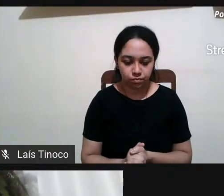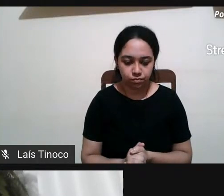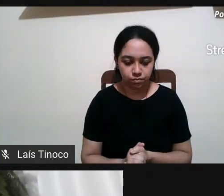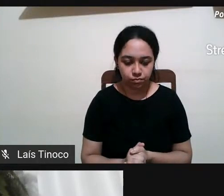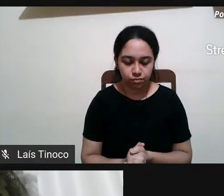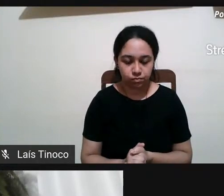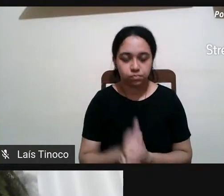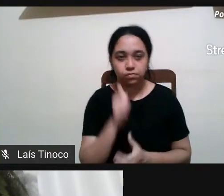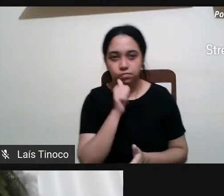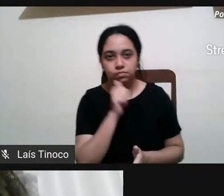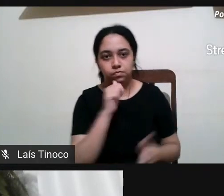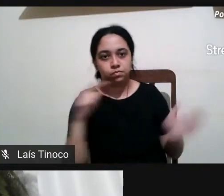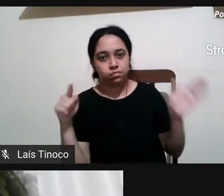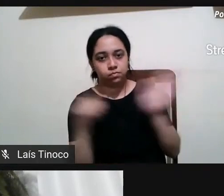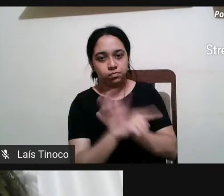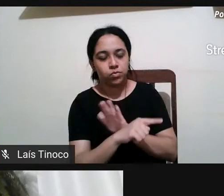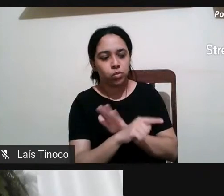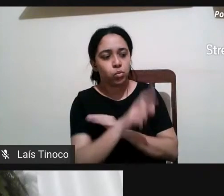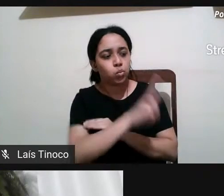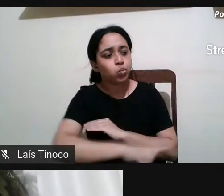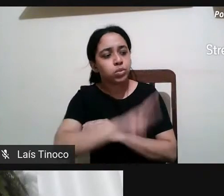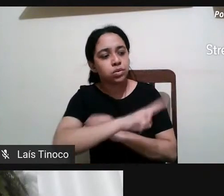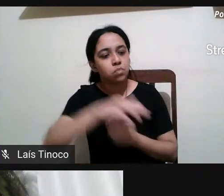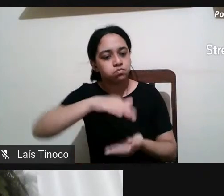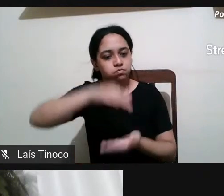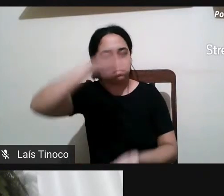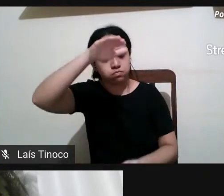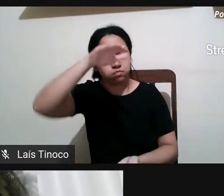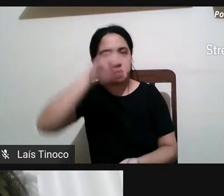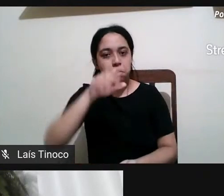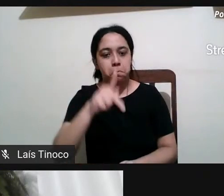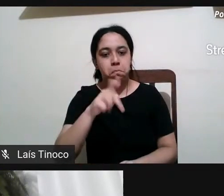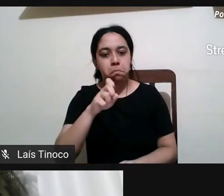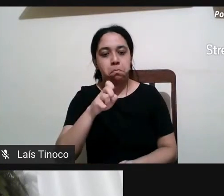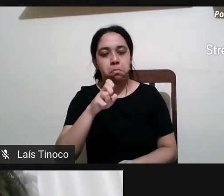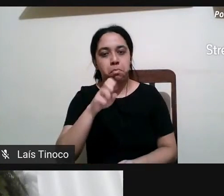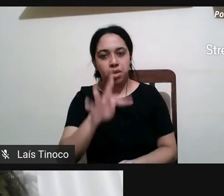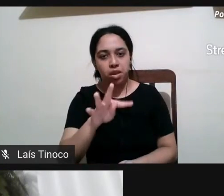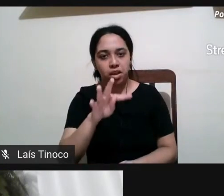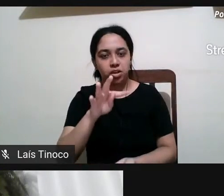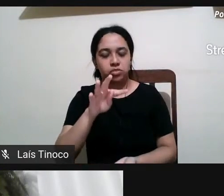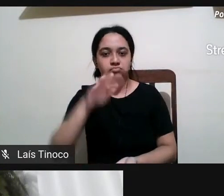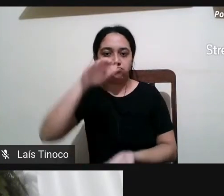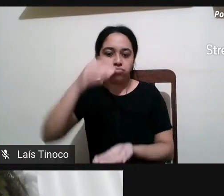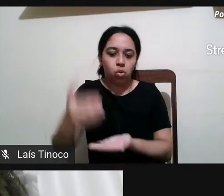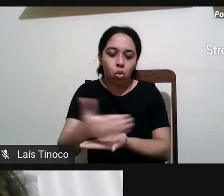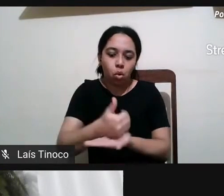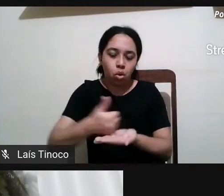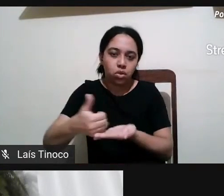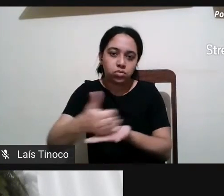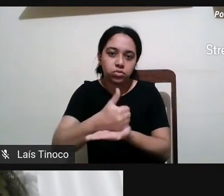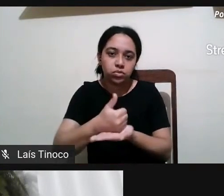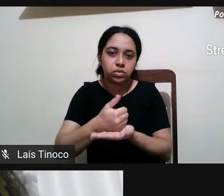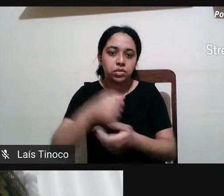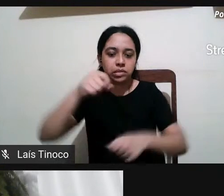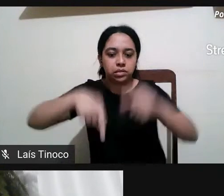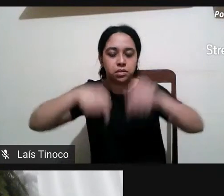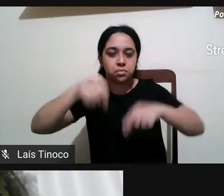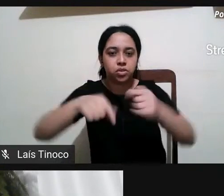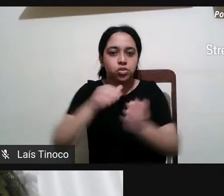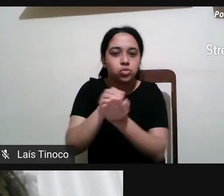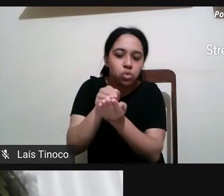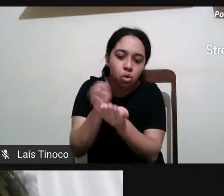Em relação à utilização de PET como coletor de sementes de ostra, tem conhecimento sobre qual seria a agressão causada